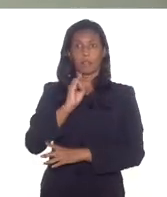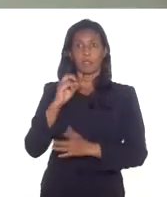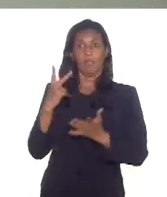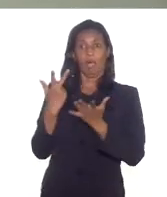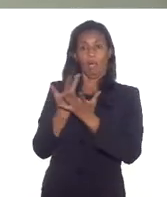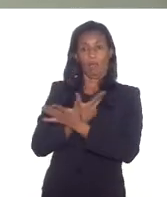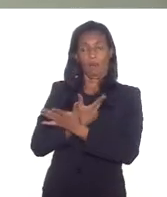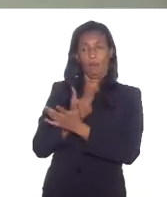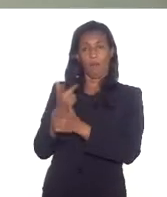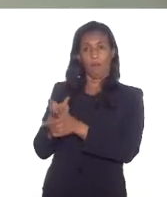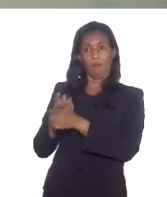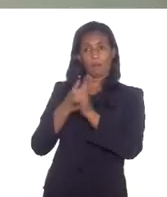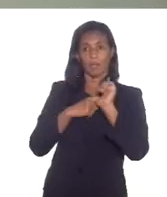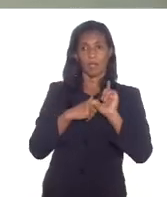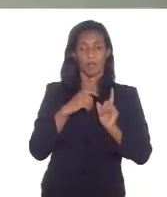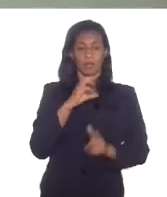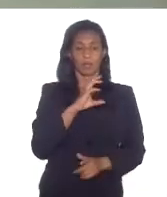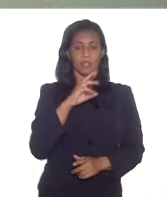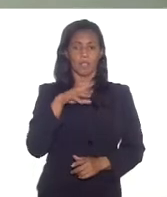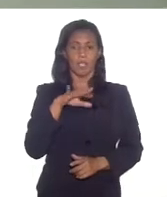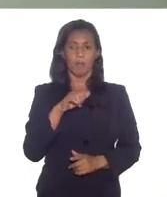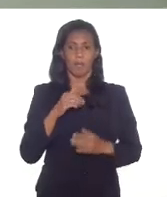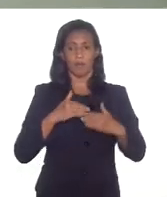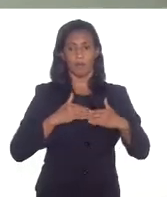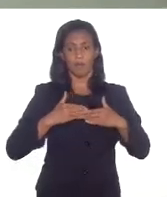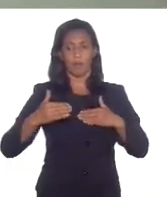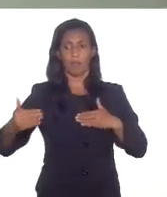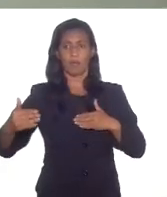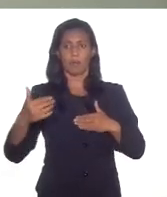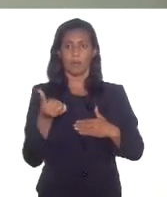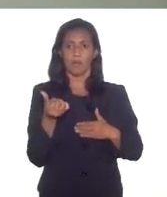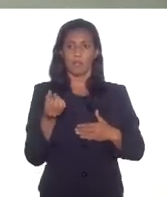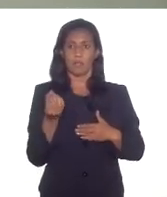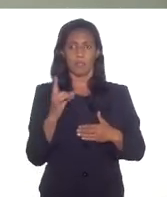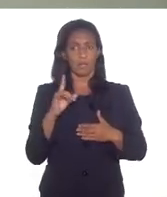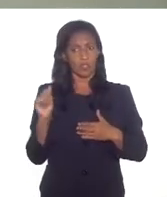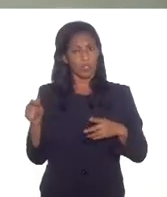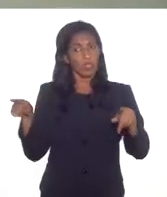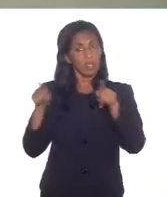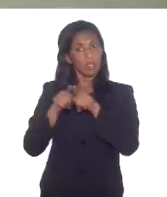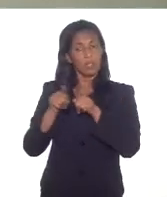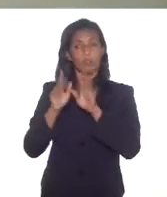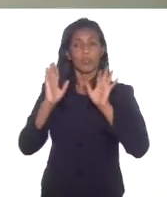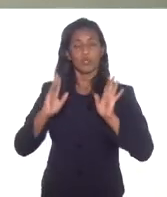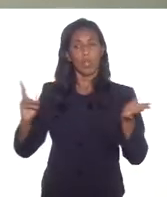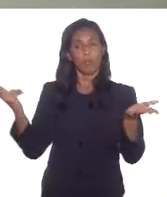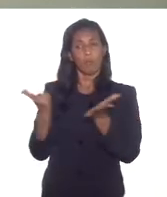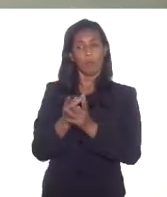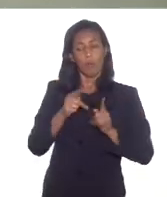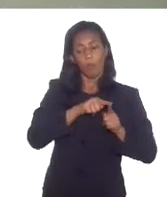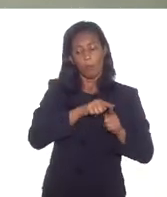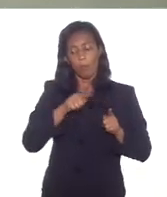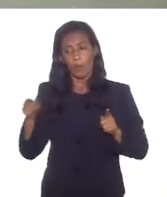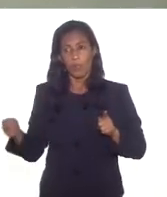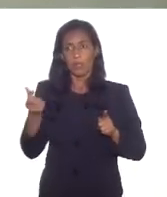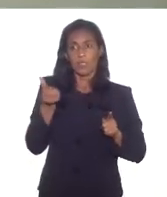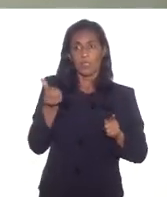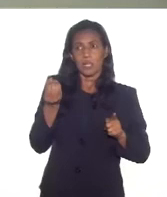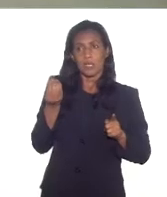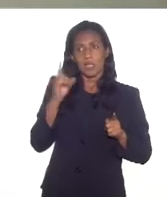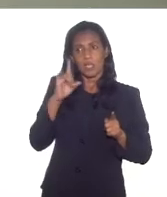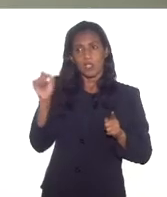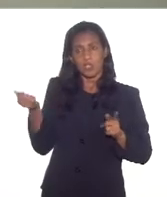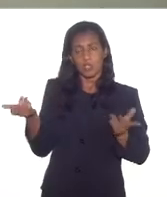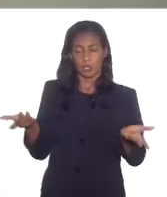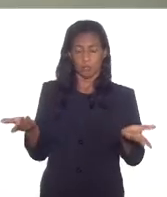do valor do ICMS corrente por período maior de 60 dias, e que também já passou o período de 60 dias. Assim, pois,